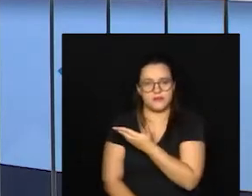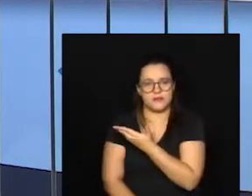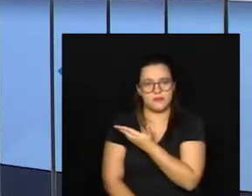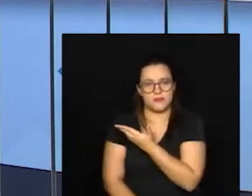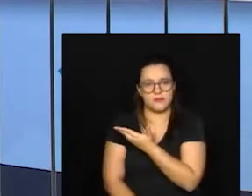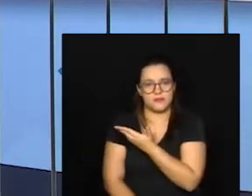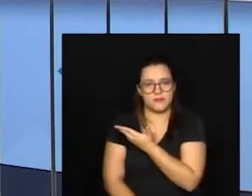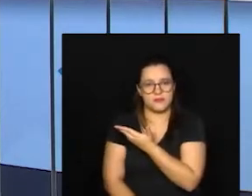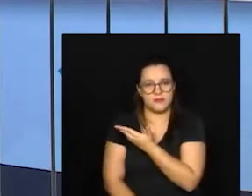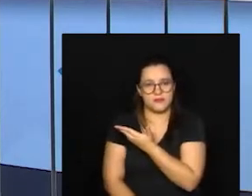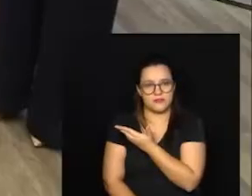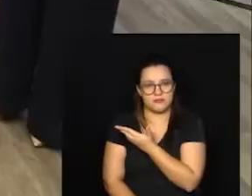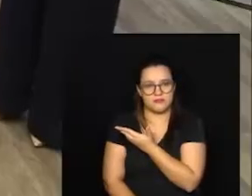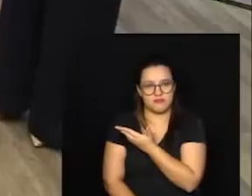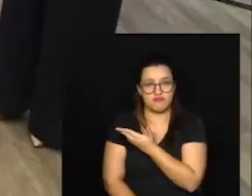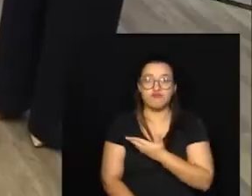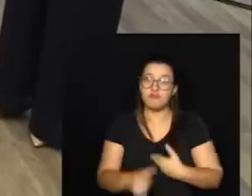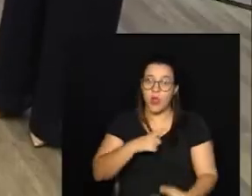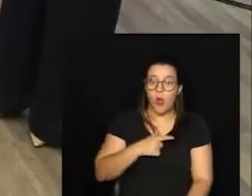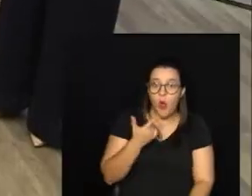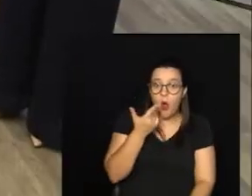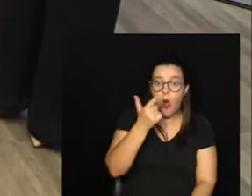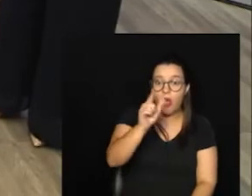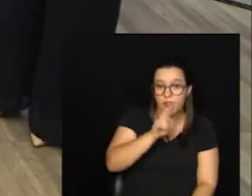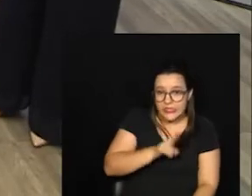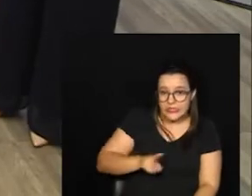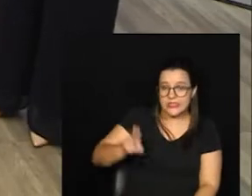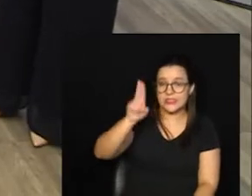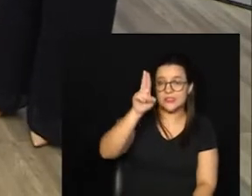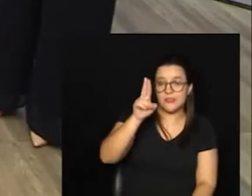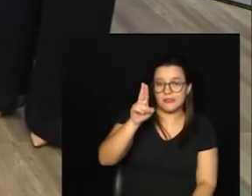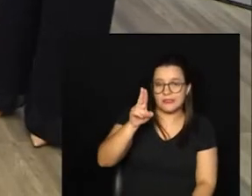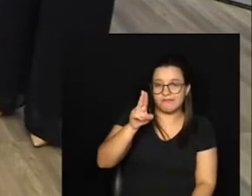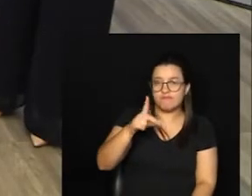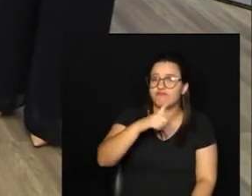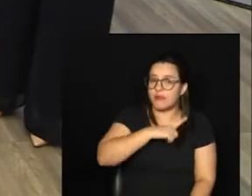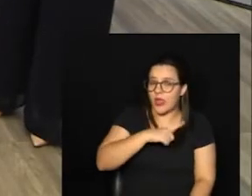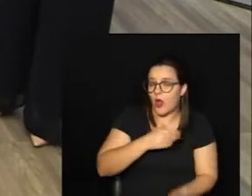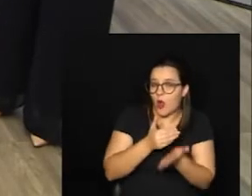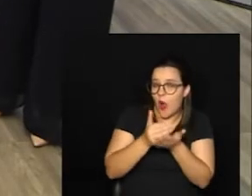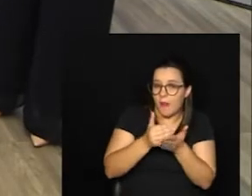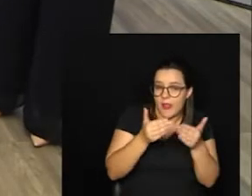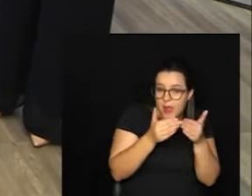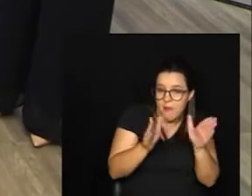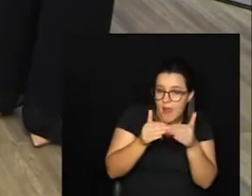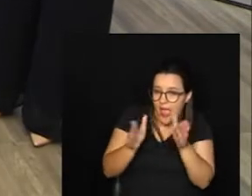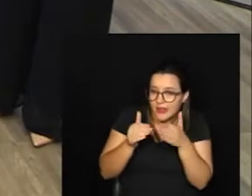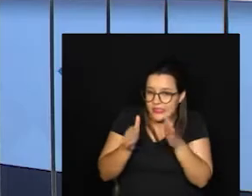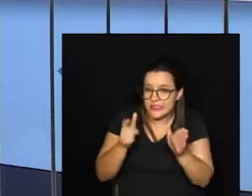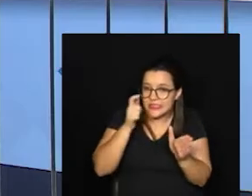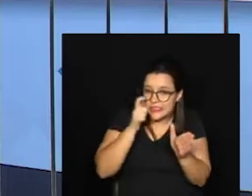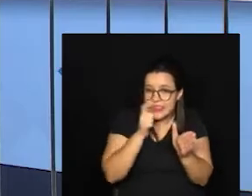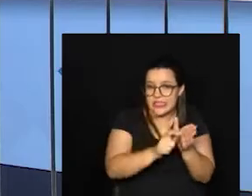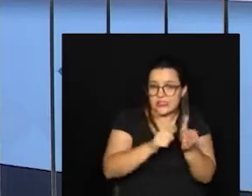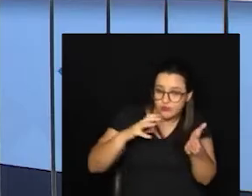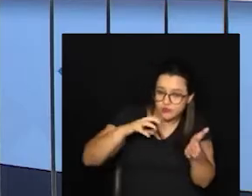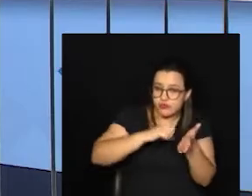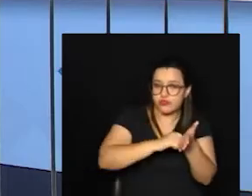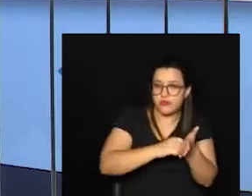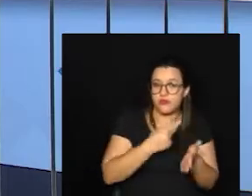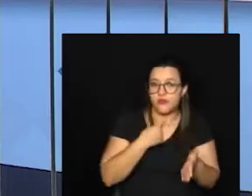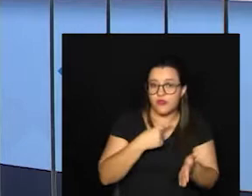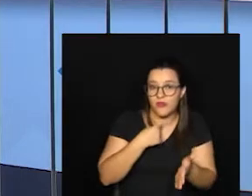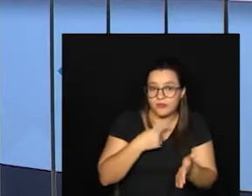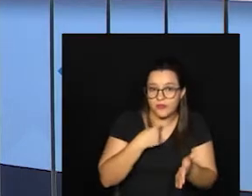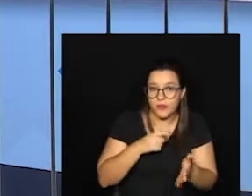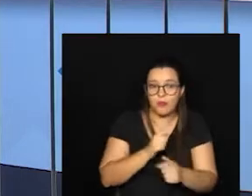vunesp.com.br/Fale Conosco. E uma outra universidade também que já está aí aberta para os interessados em entrar no ensino superior é a